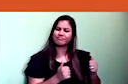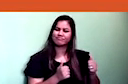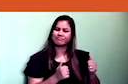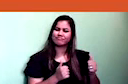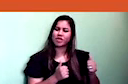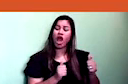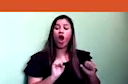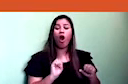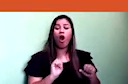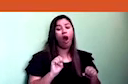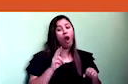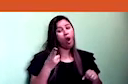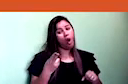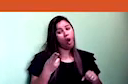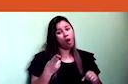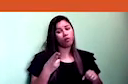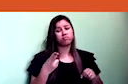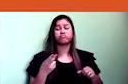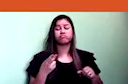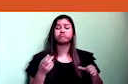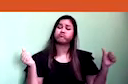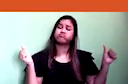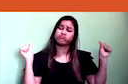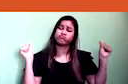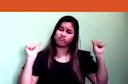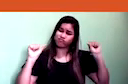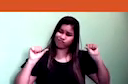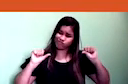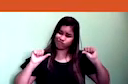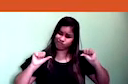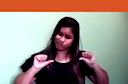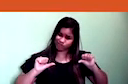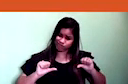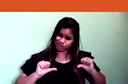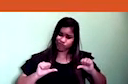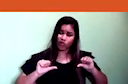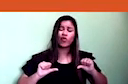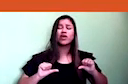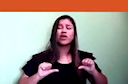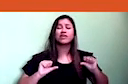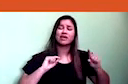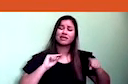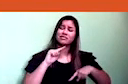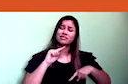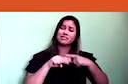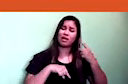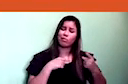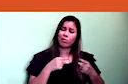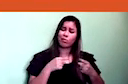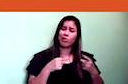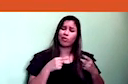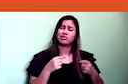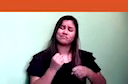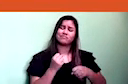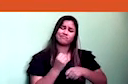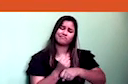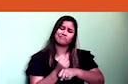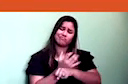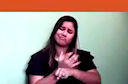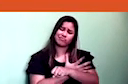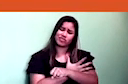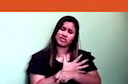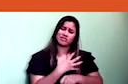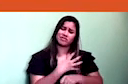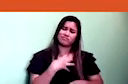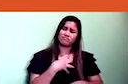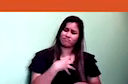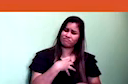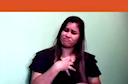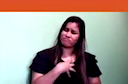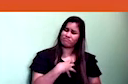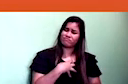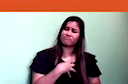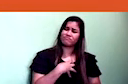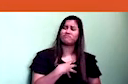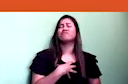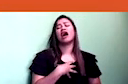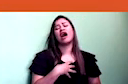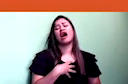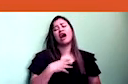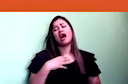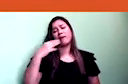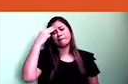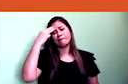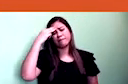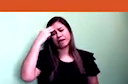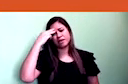minha saúde não só emocional, como também a minha saúde mental. Então, a mente, né, condicionados a